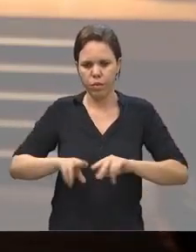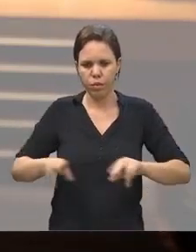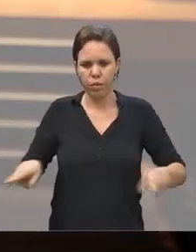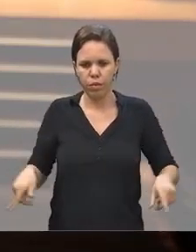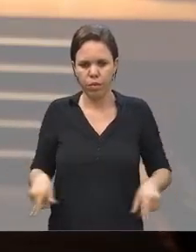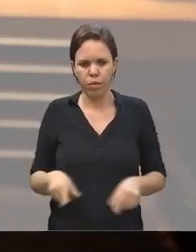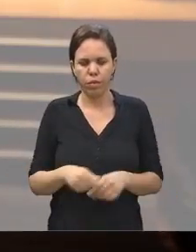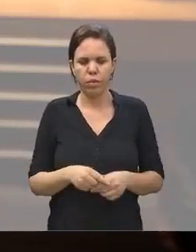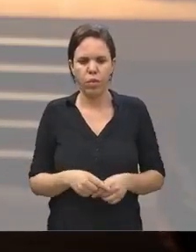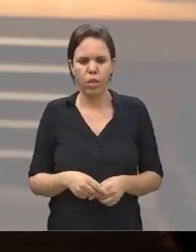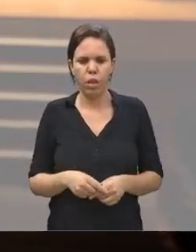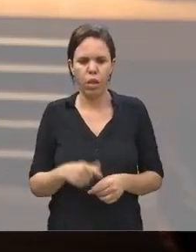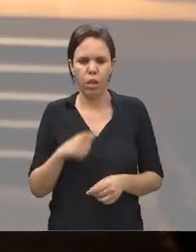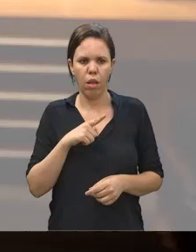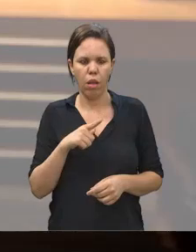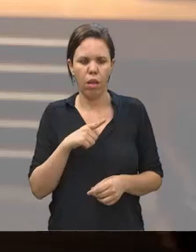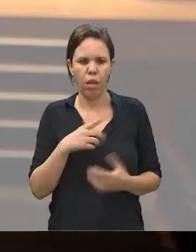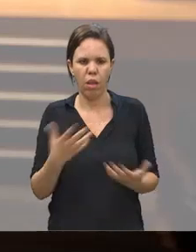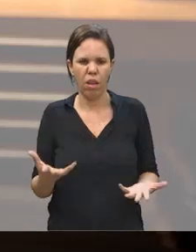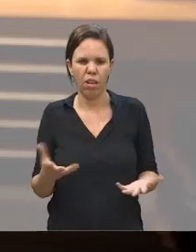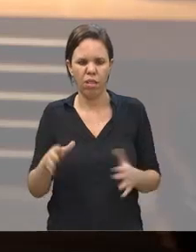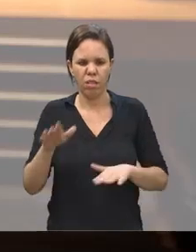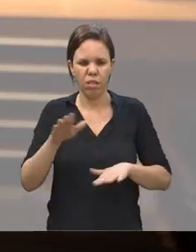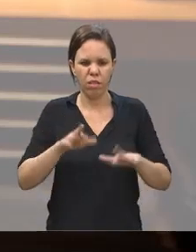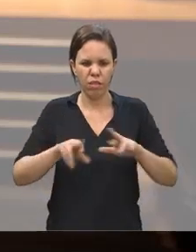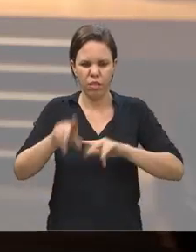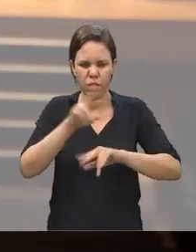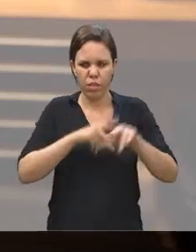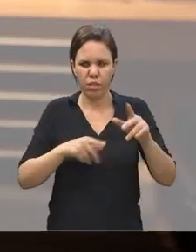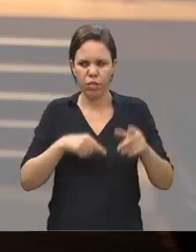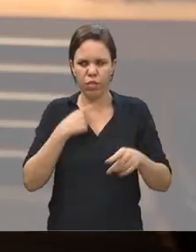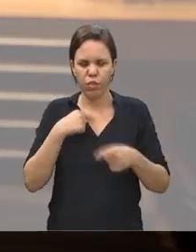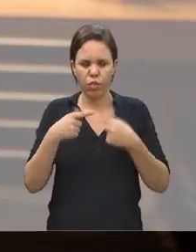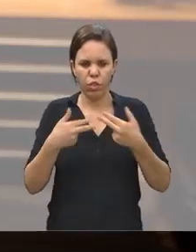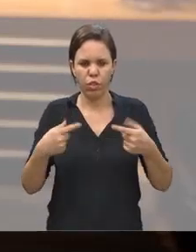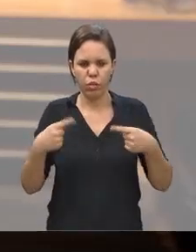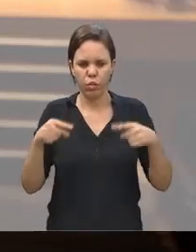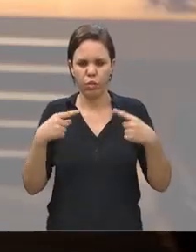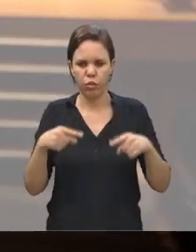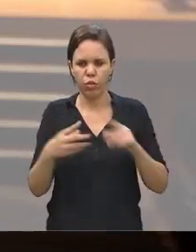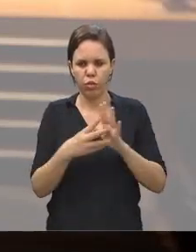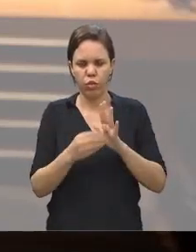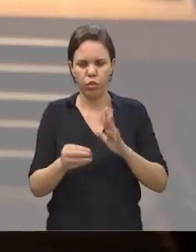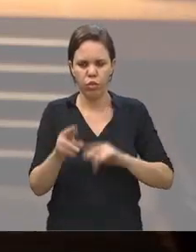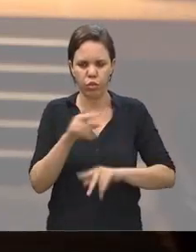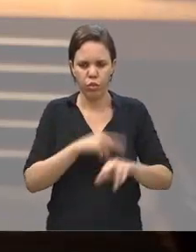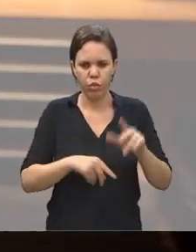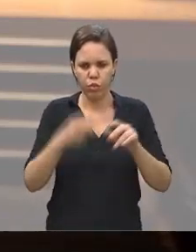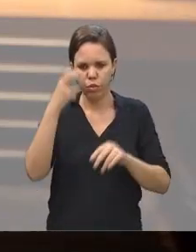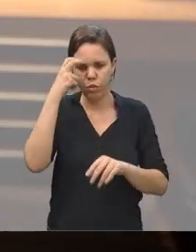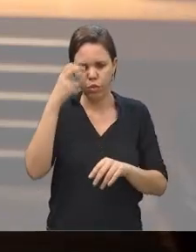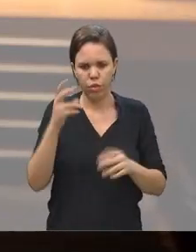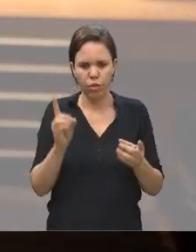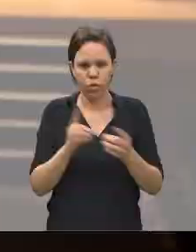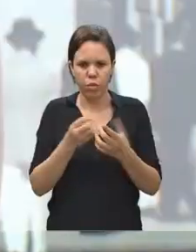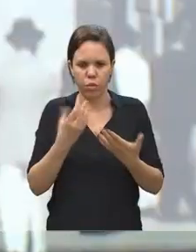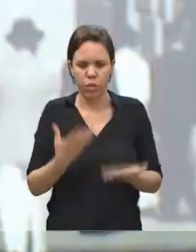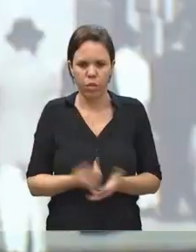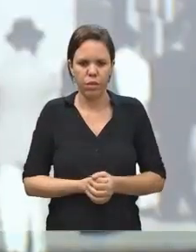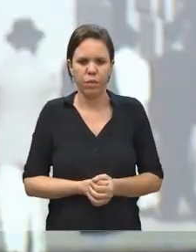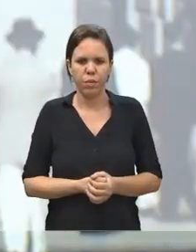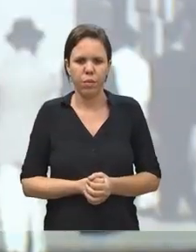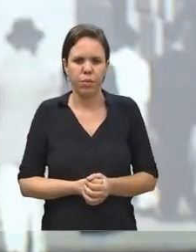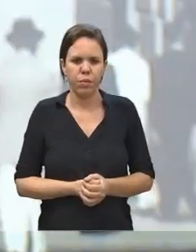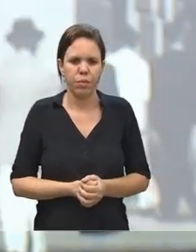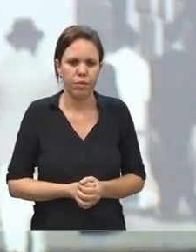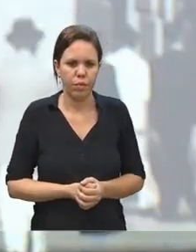universidades, temos assim, variados gostos musicais. Então a gente atende bem a todos esses públicos. O